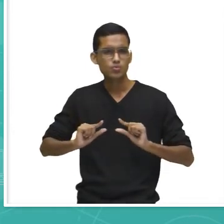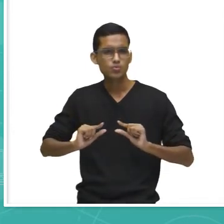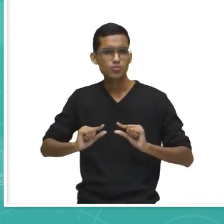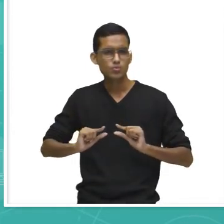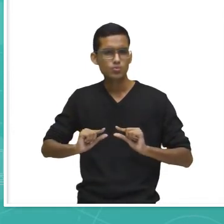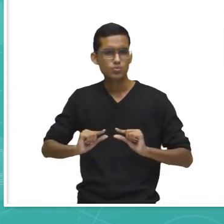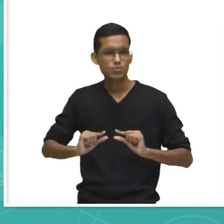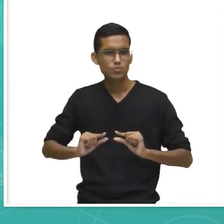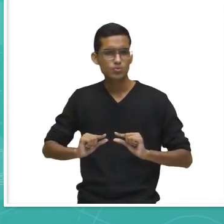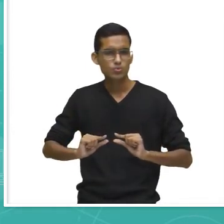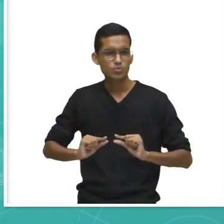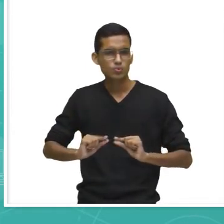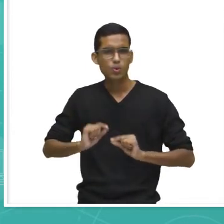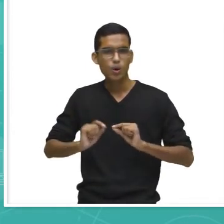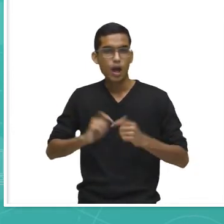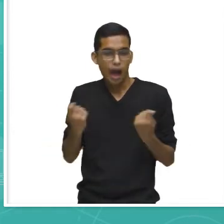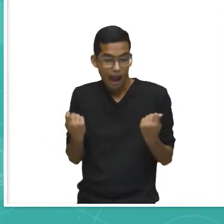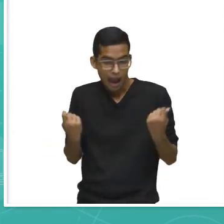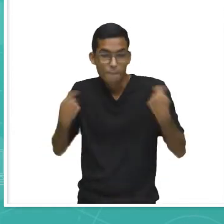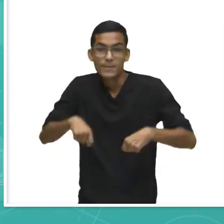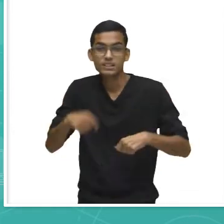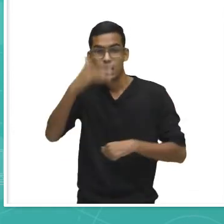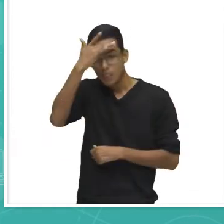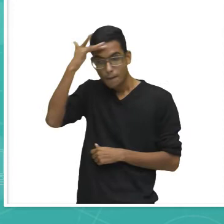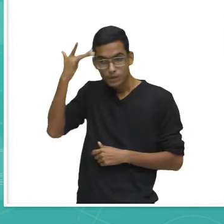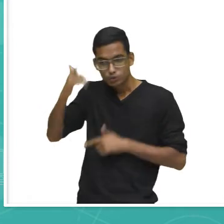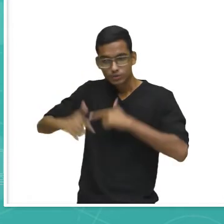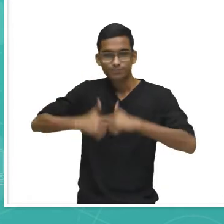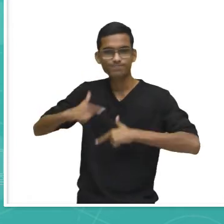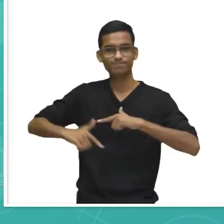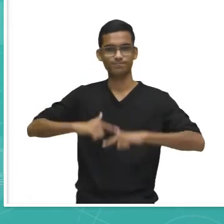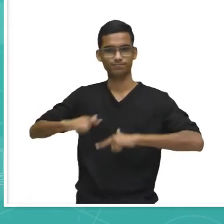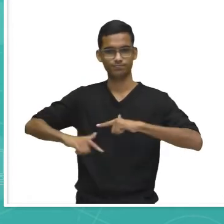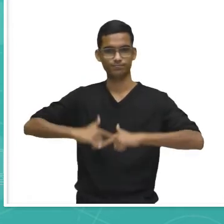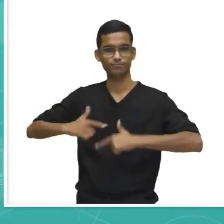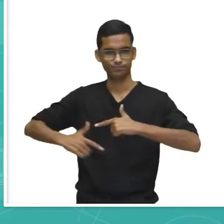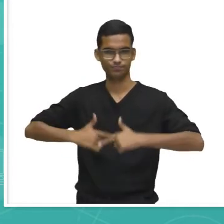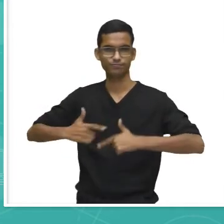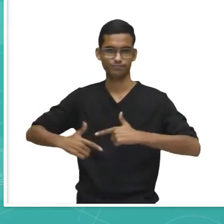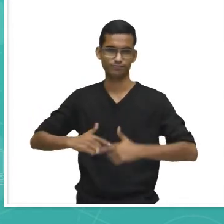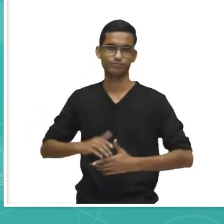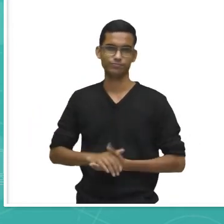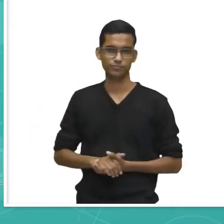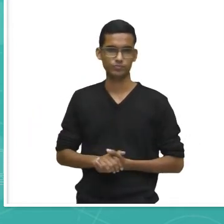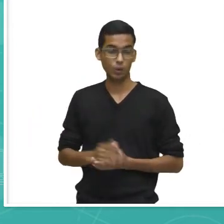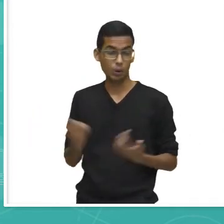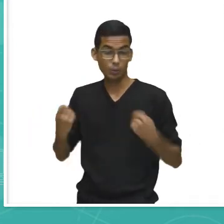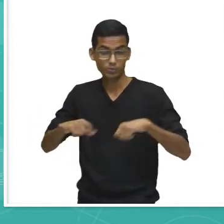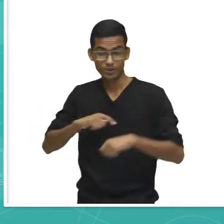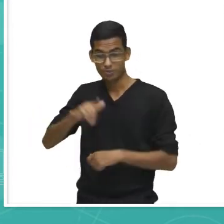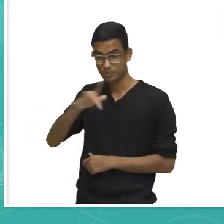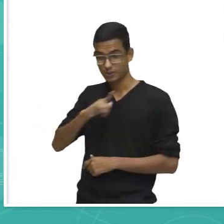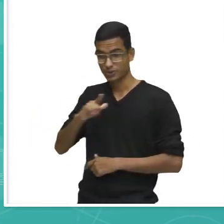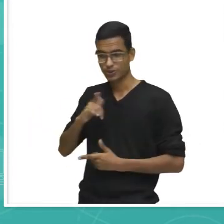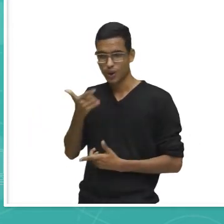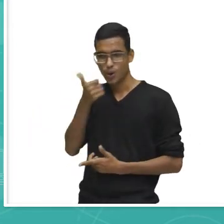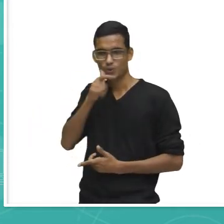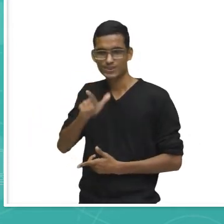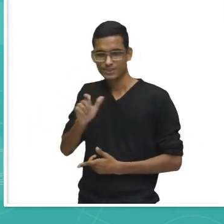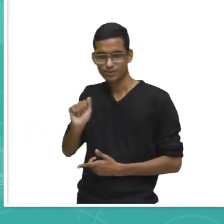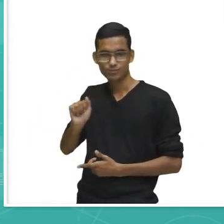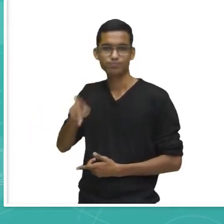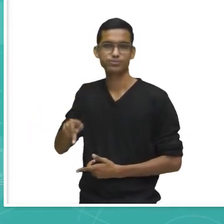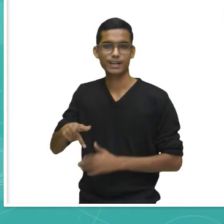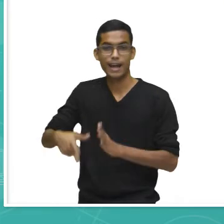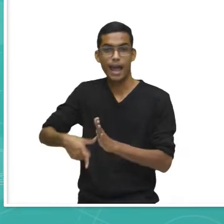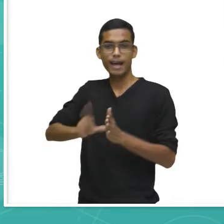e significativamente a capacidade do indivíduo para o trabalho, podendo levar à aposentadoria